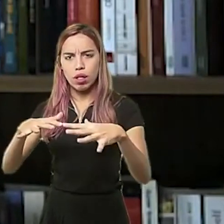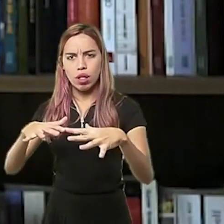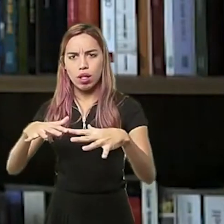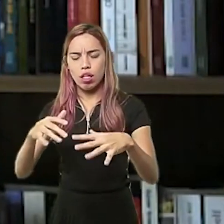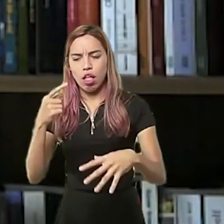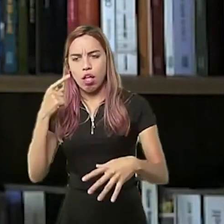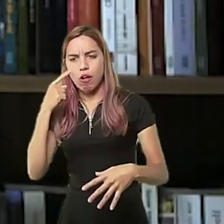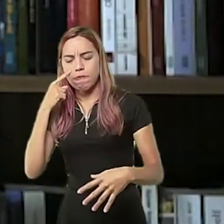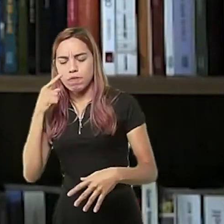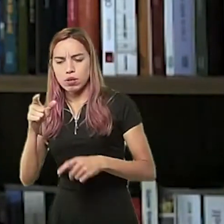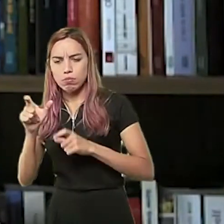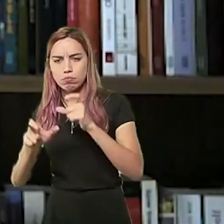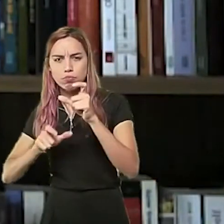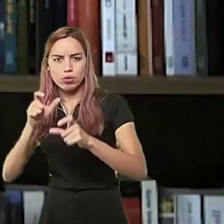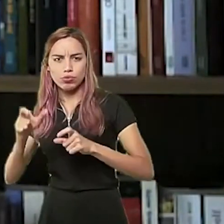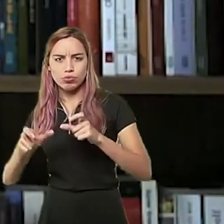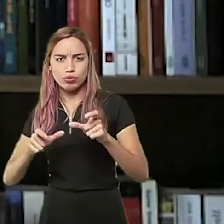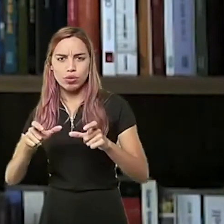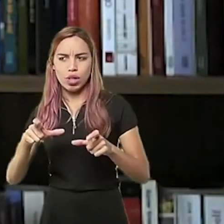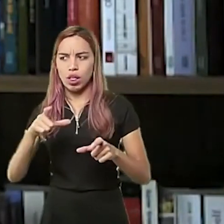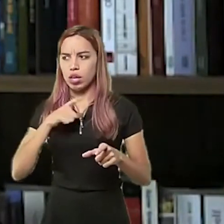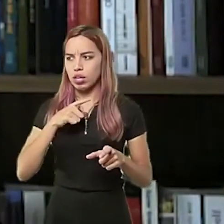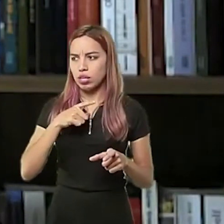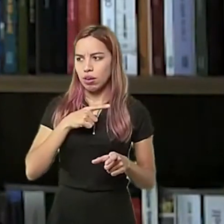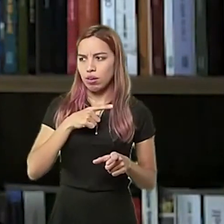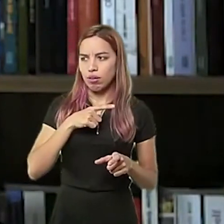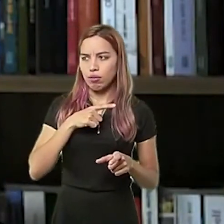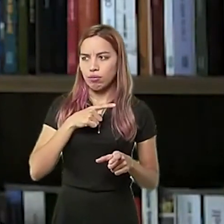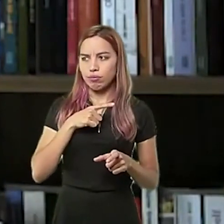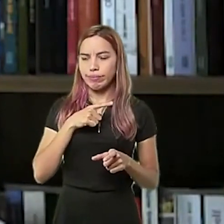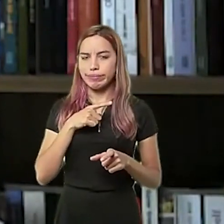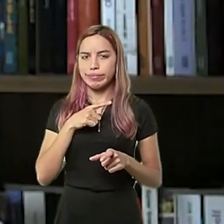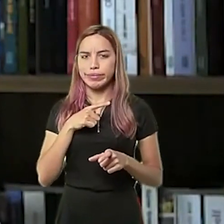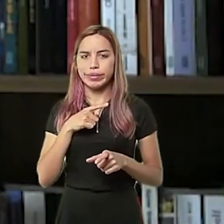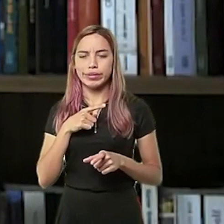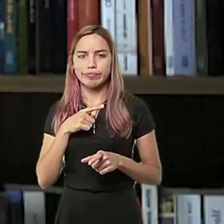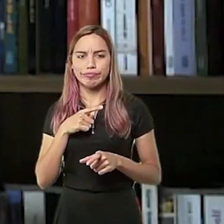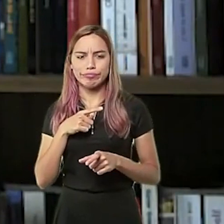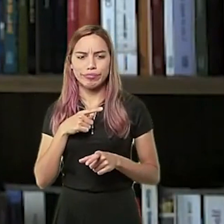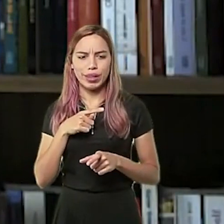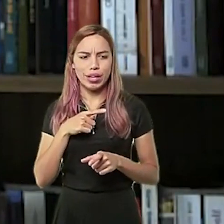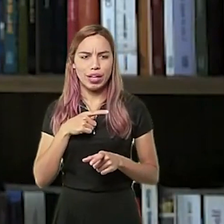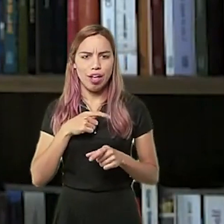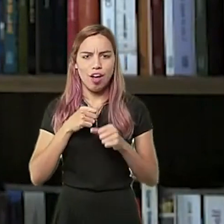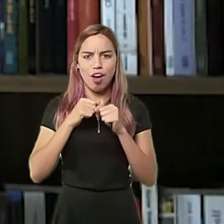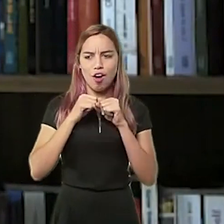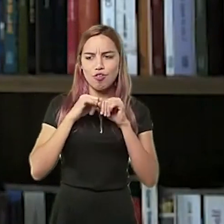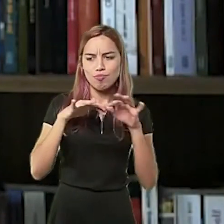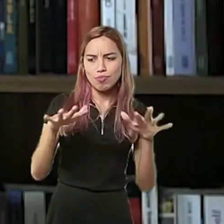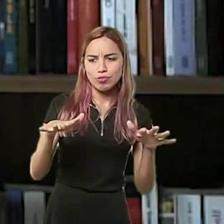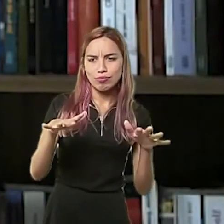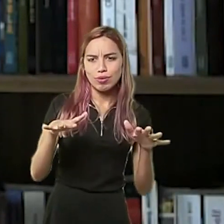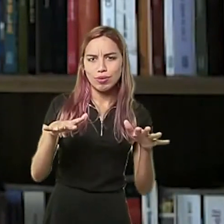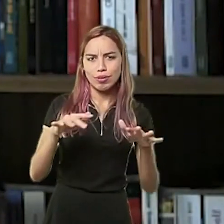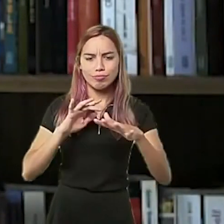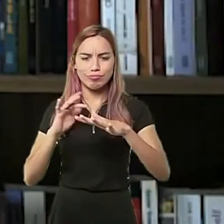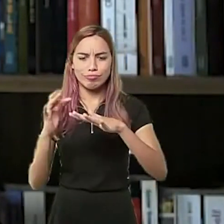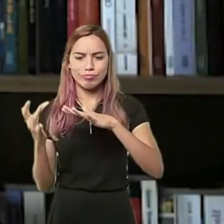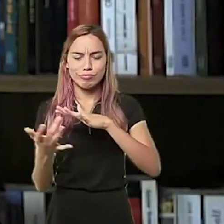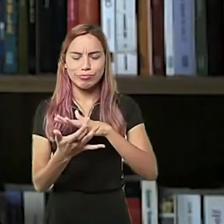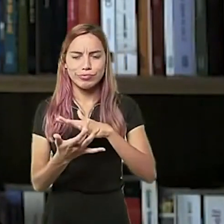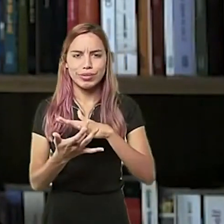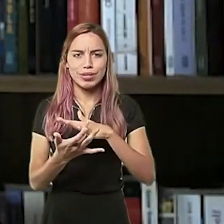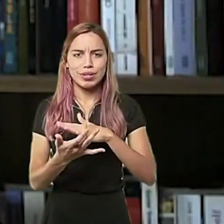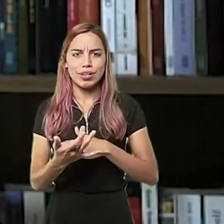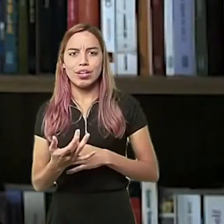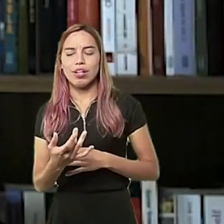vejo as pessoas fazendo pequenas tiragens dos seus livros, publicando, compartilhando, né? É algo